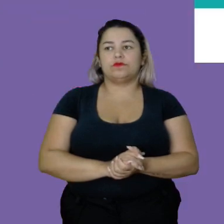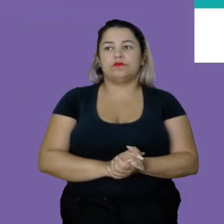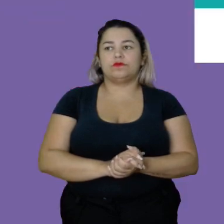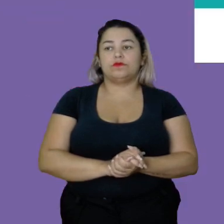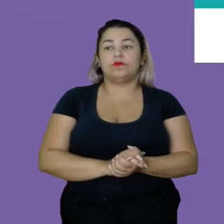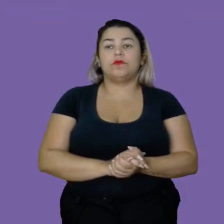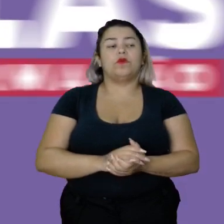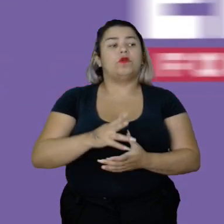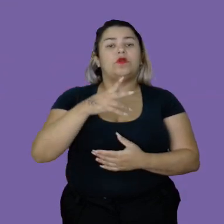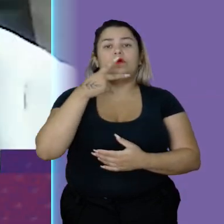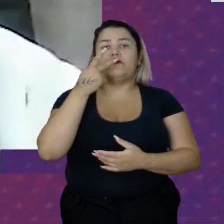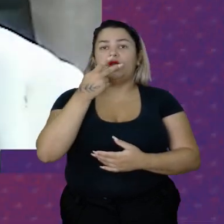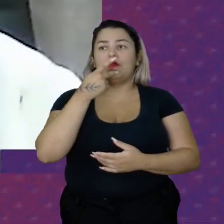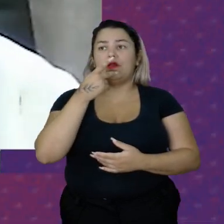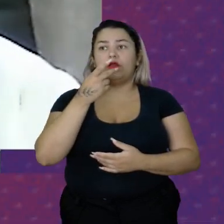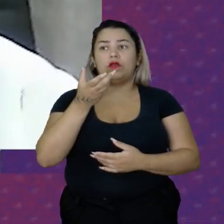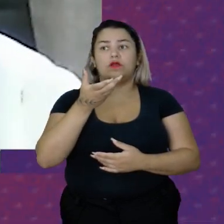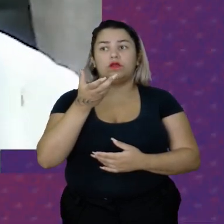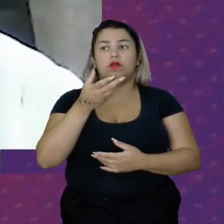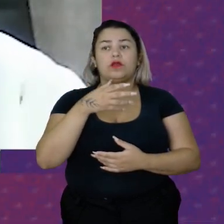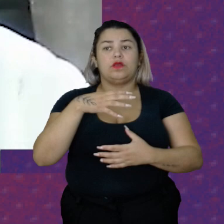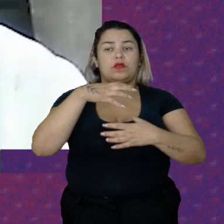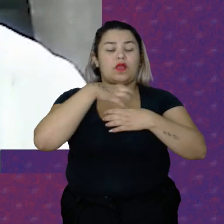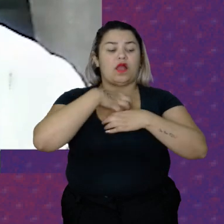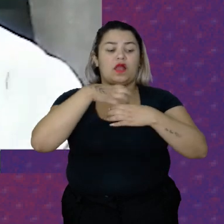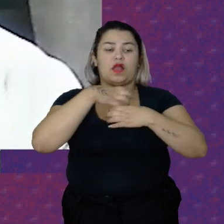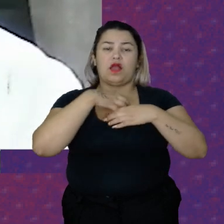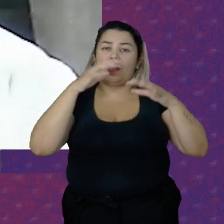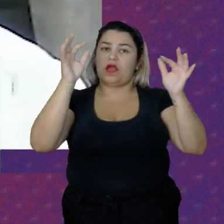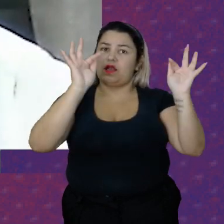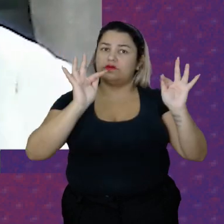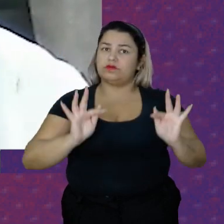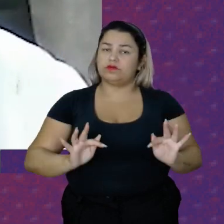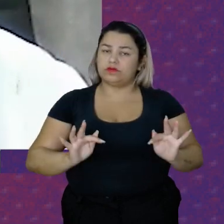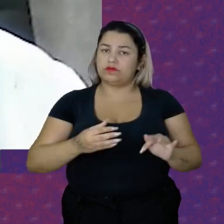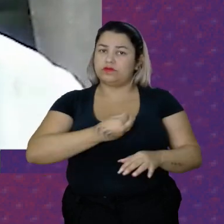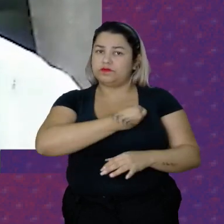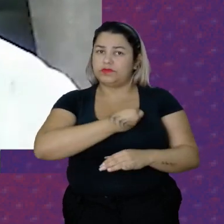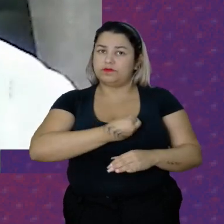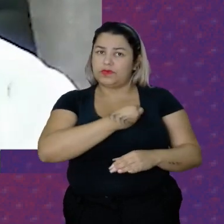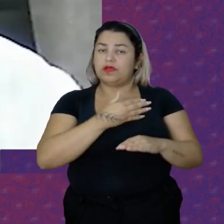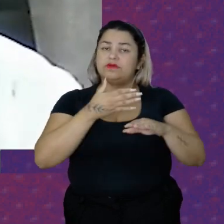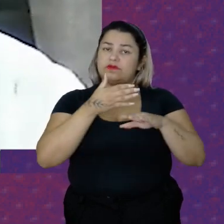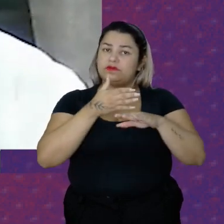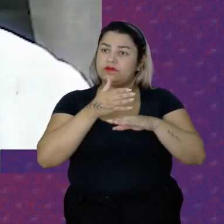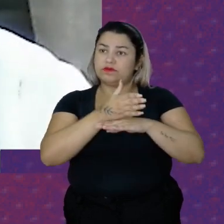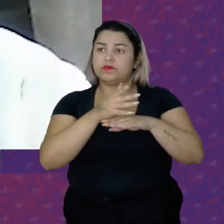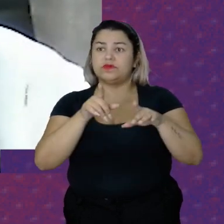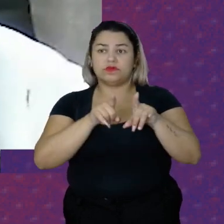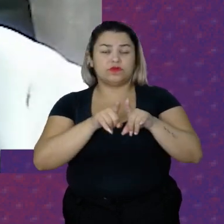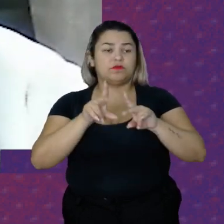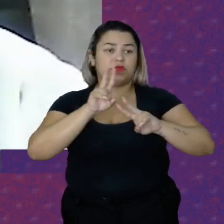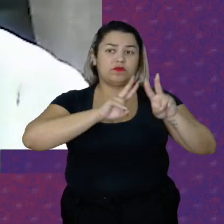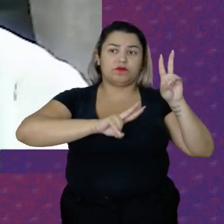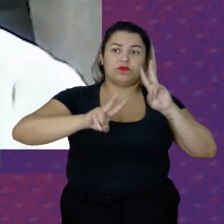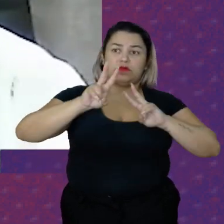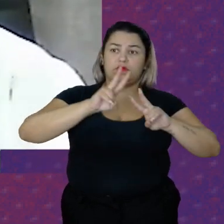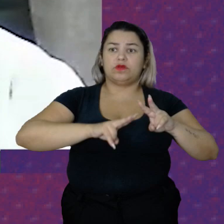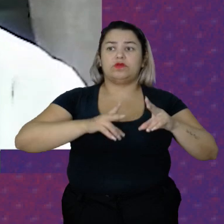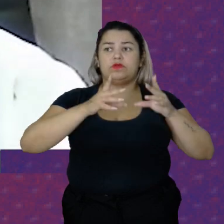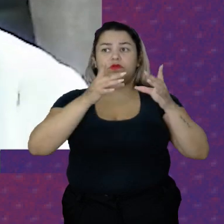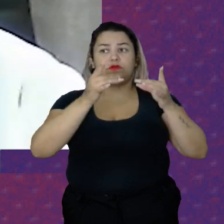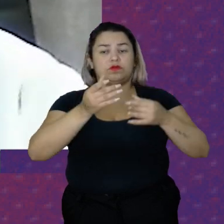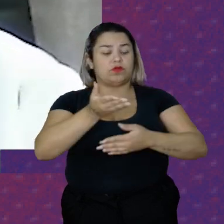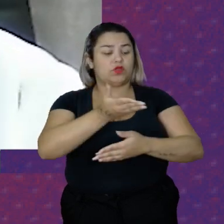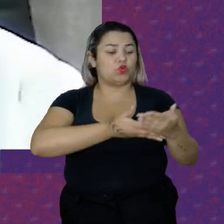Eu queria dizer da felicidade que eu tenho de poder estar participando de um programa que visa, cada vez mais, poder permitir essa troca